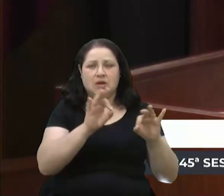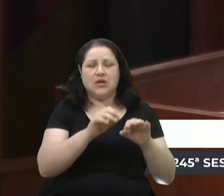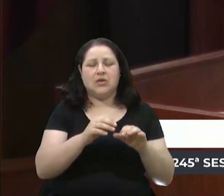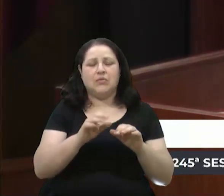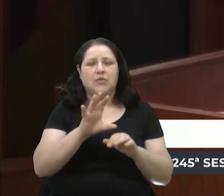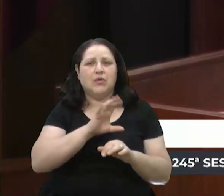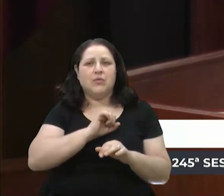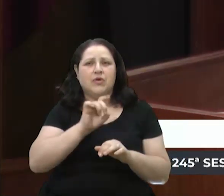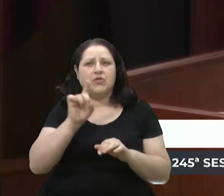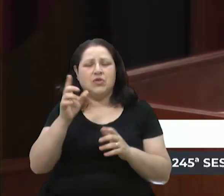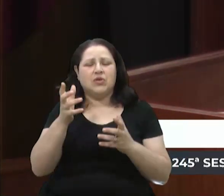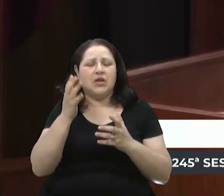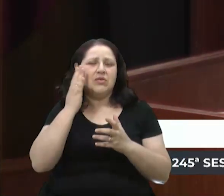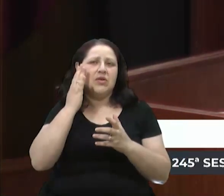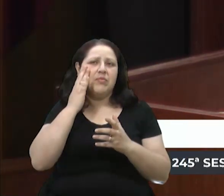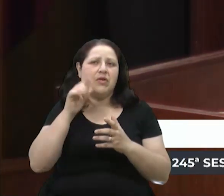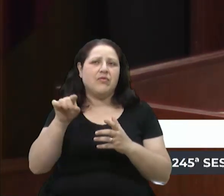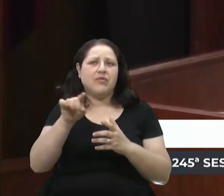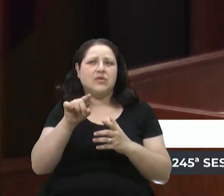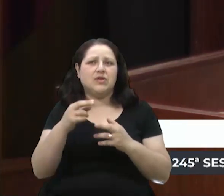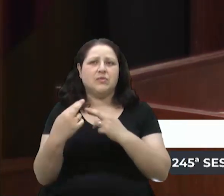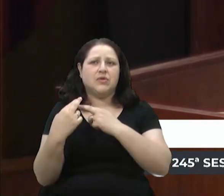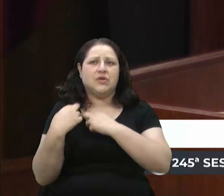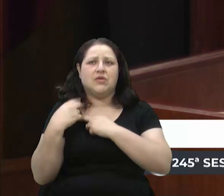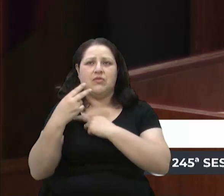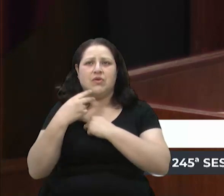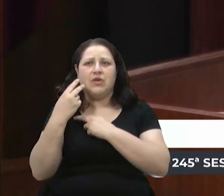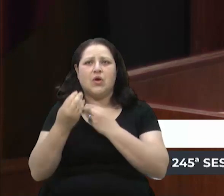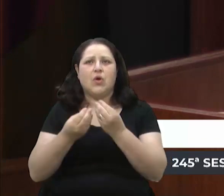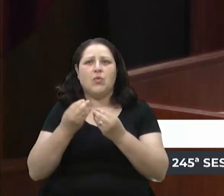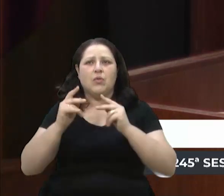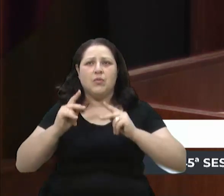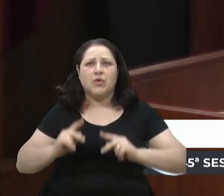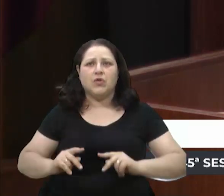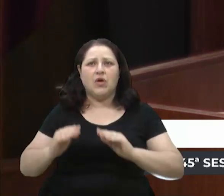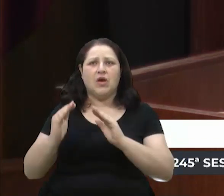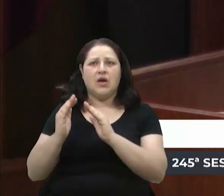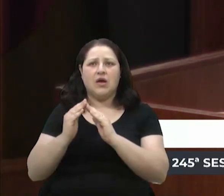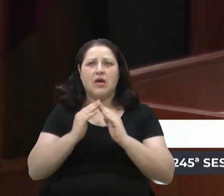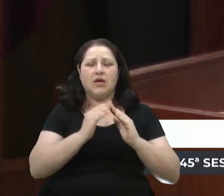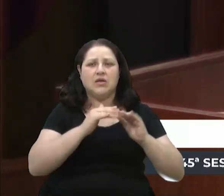senhores e senhoras vereadores. Como é que vão ficar aquele pessoal de área de risco?